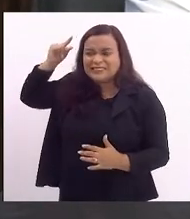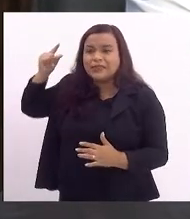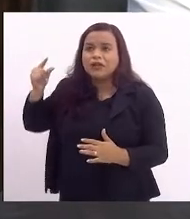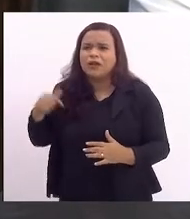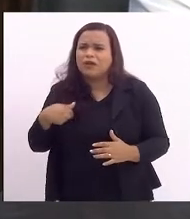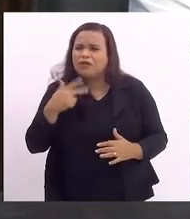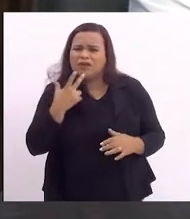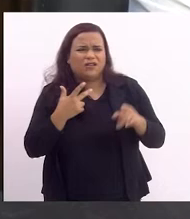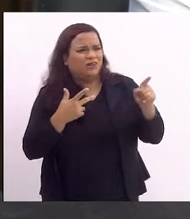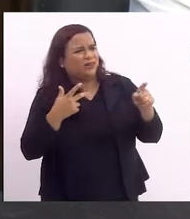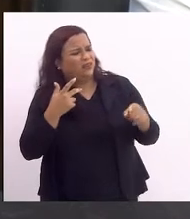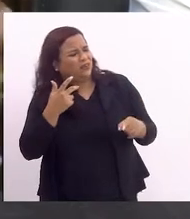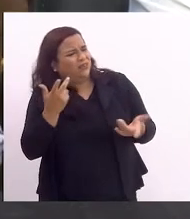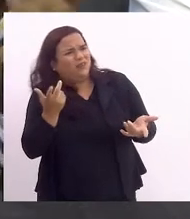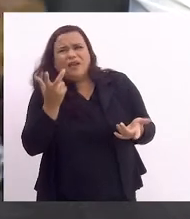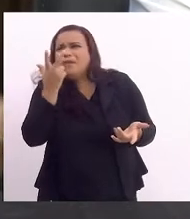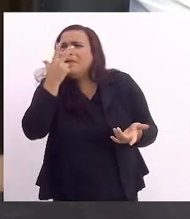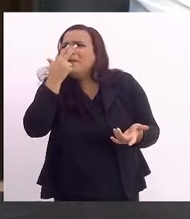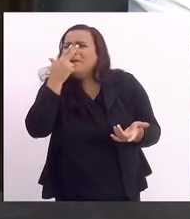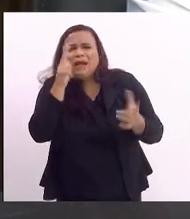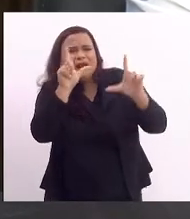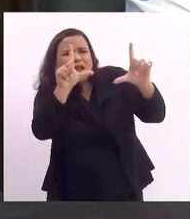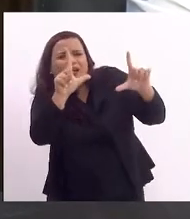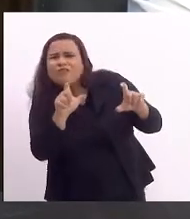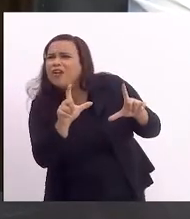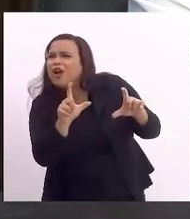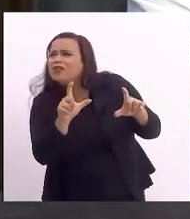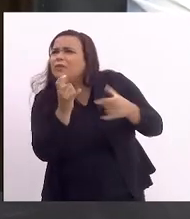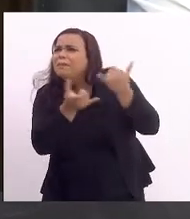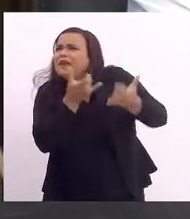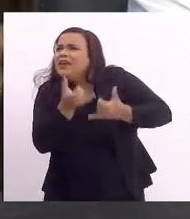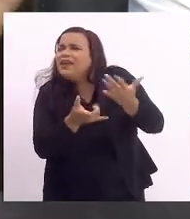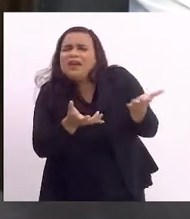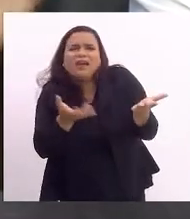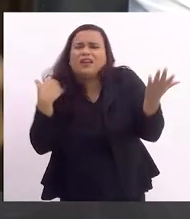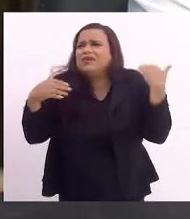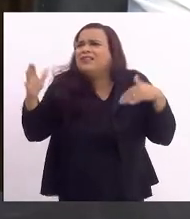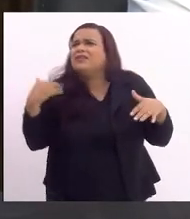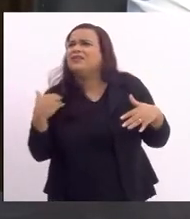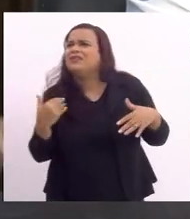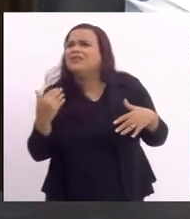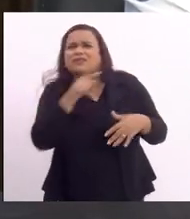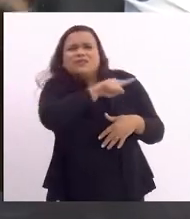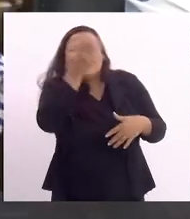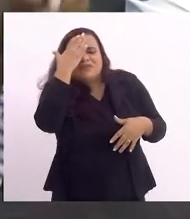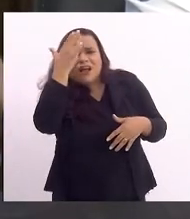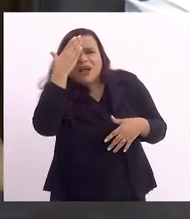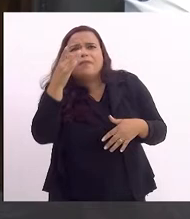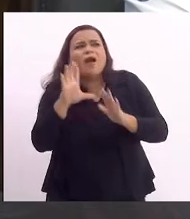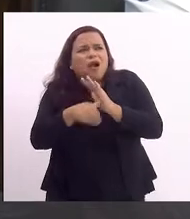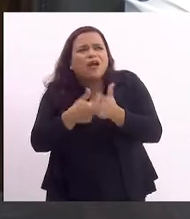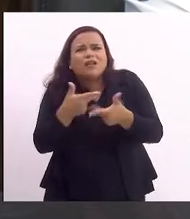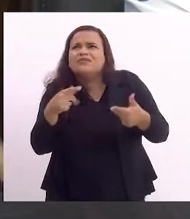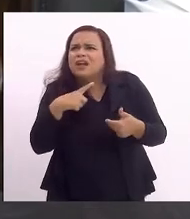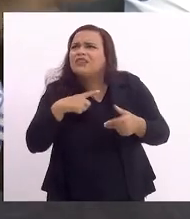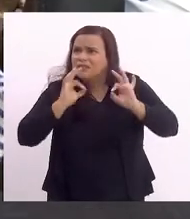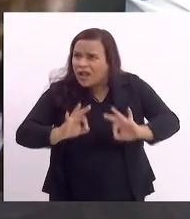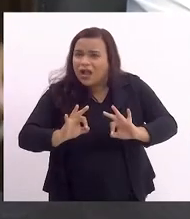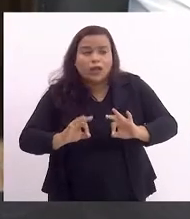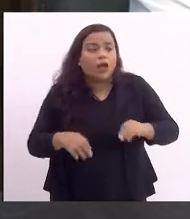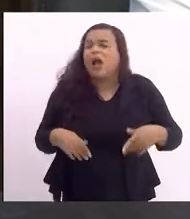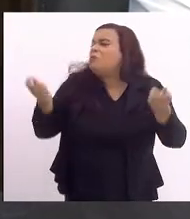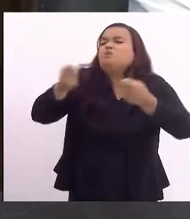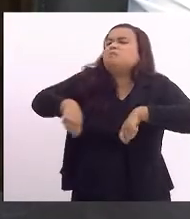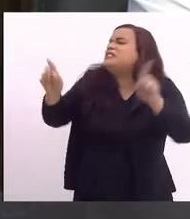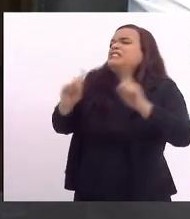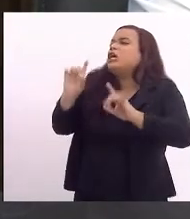de lazer. Como é que vocês sabem que ele está praticando tal ato? Ele, não, a gente não precisa nem saber. Basta você olhar para como esse pessoal fica